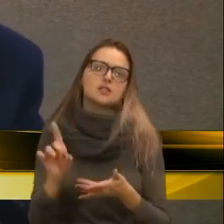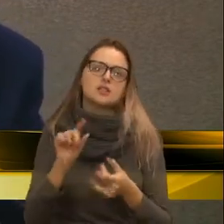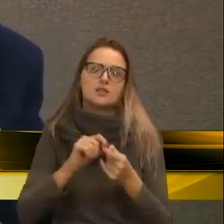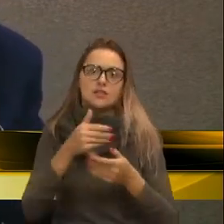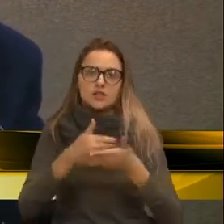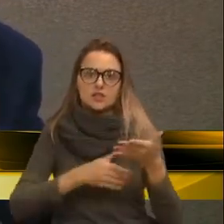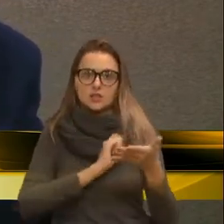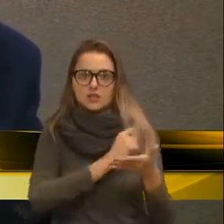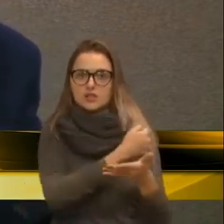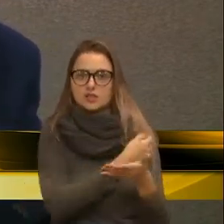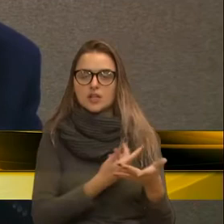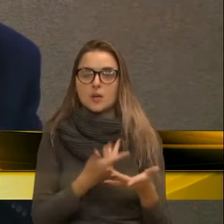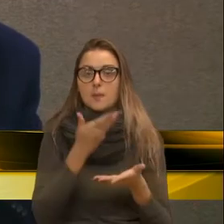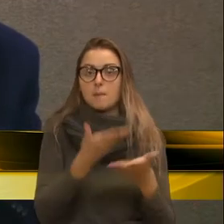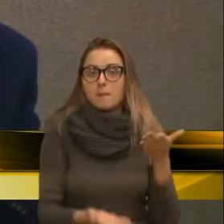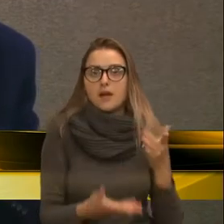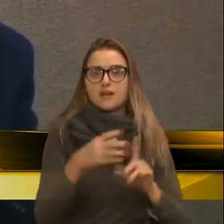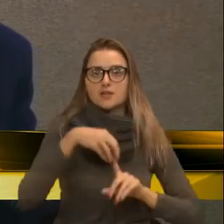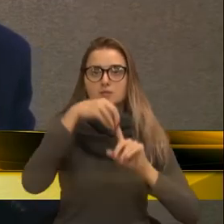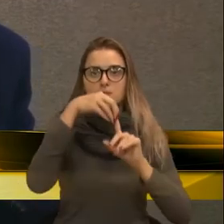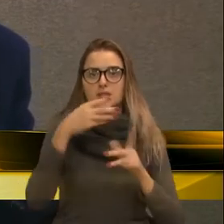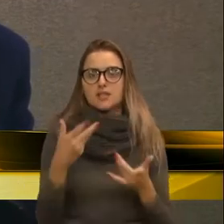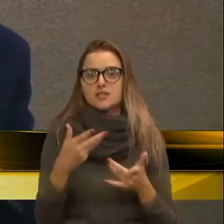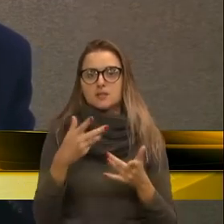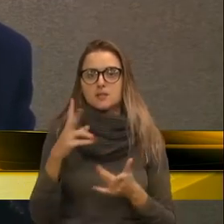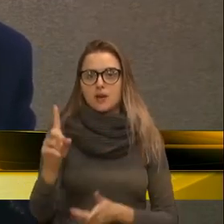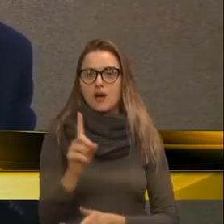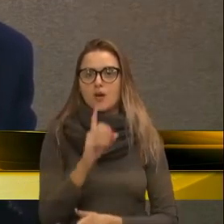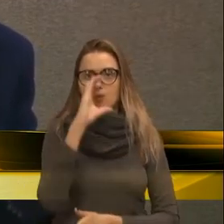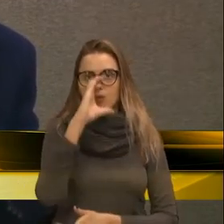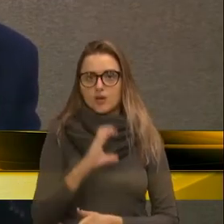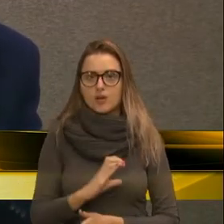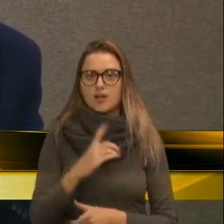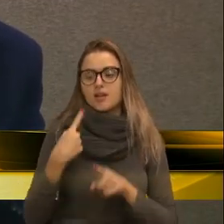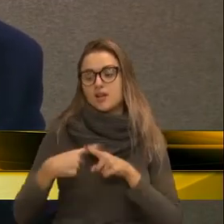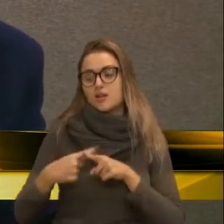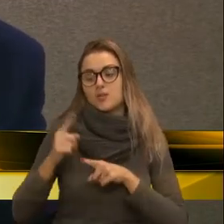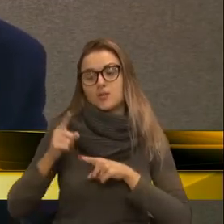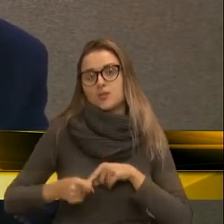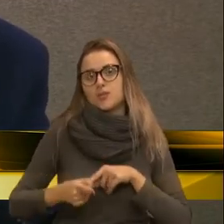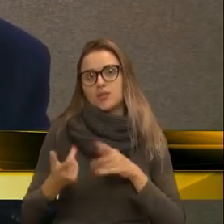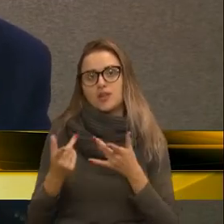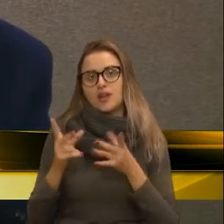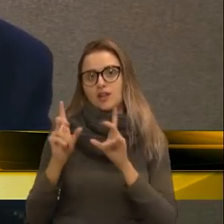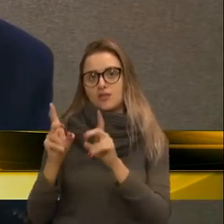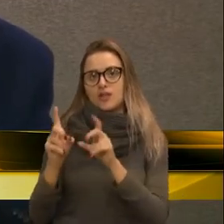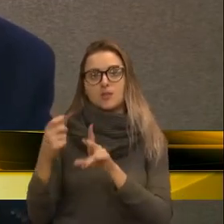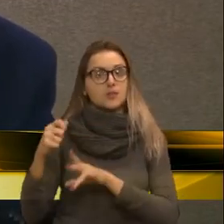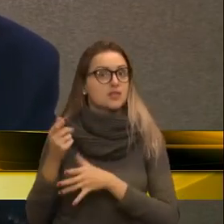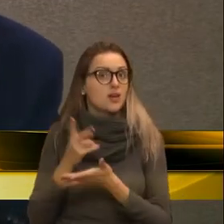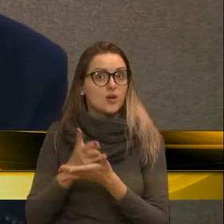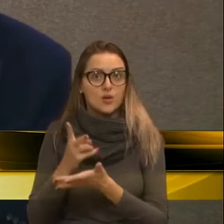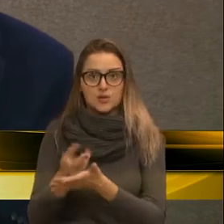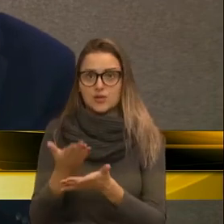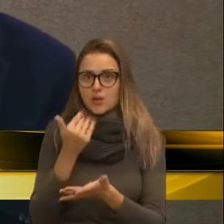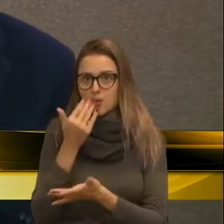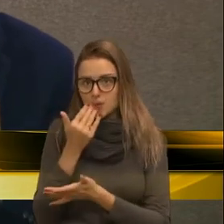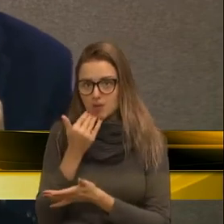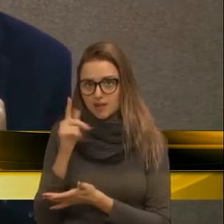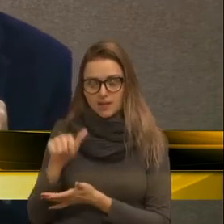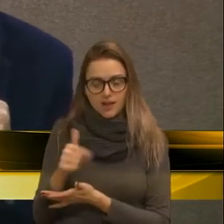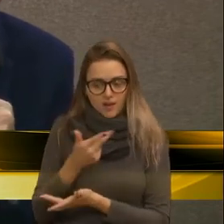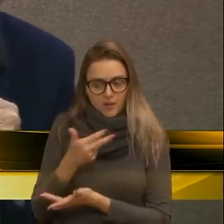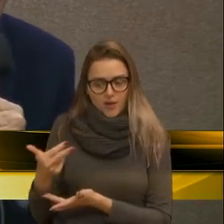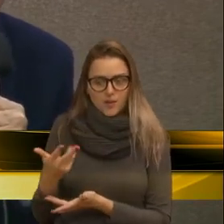ele perde os principais clientes, porque abastecimento tem que continuar, alimentos é uma coisa que tu